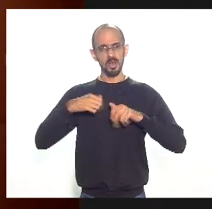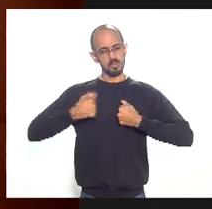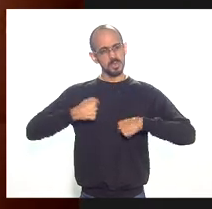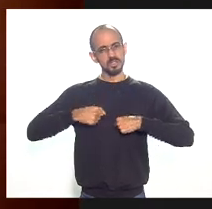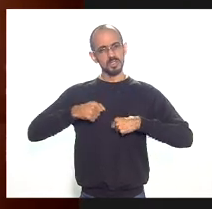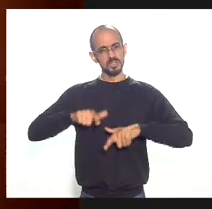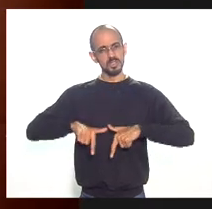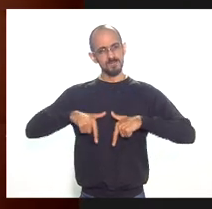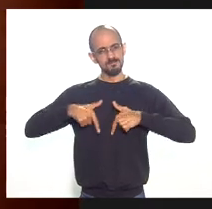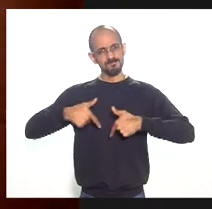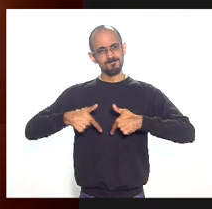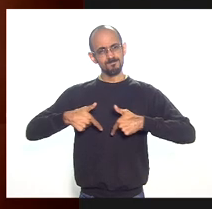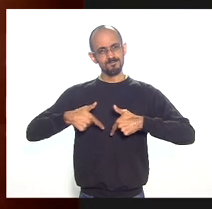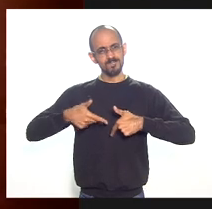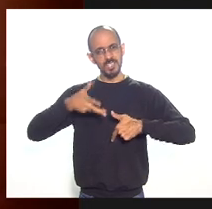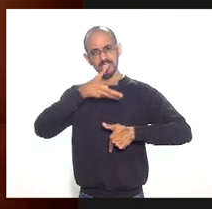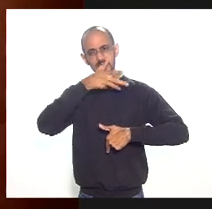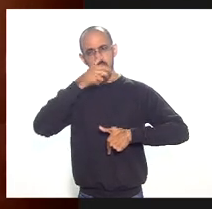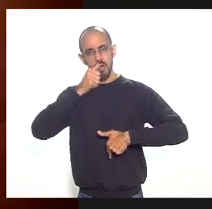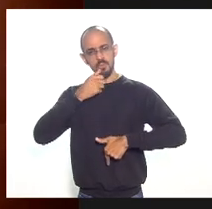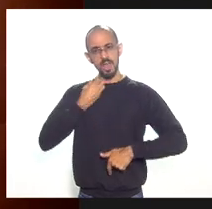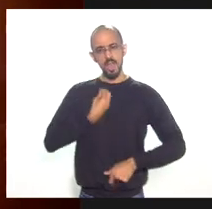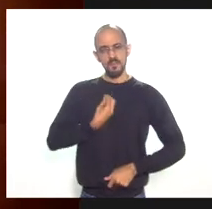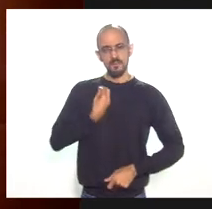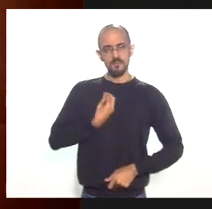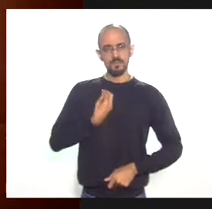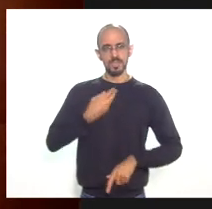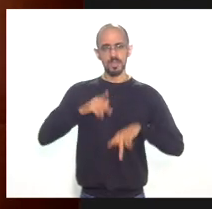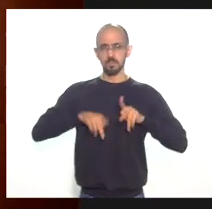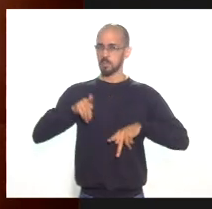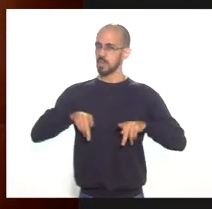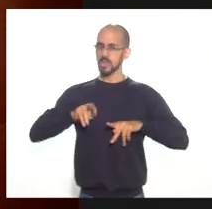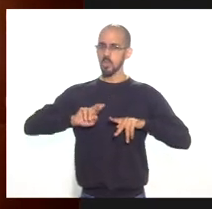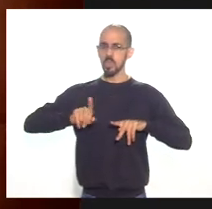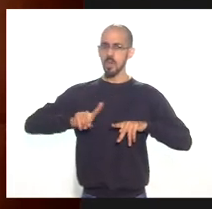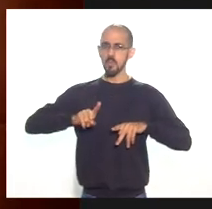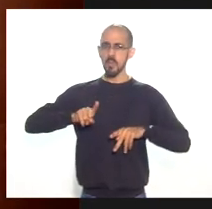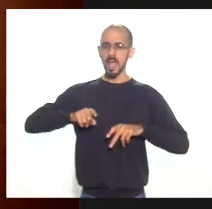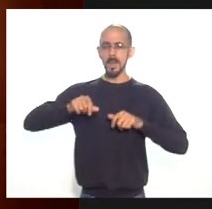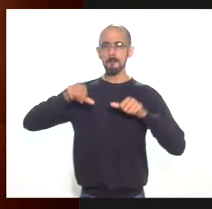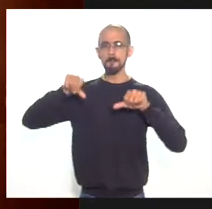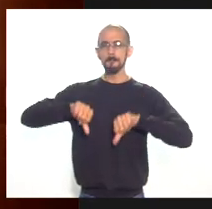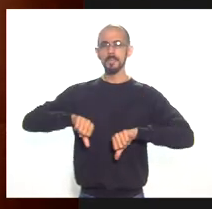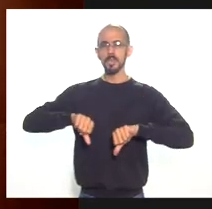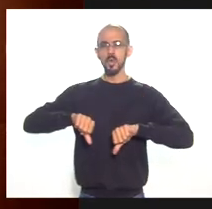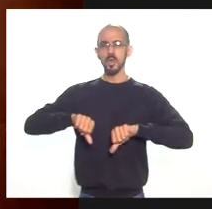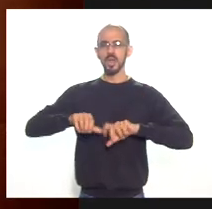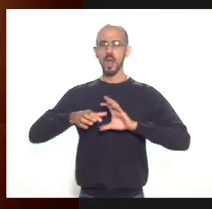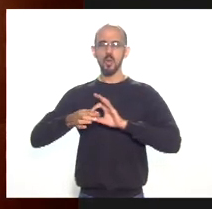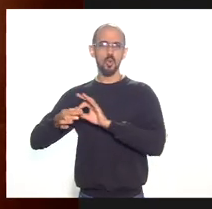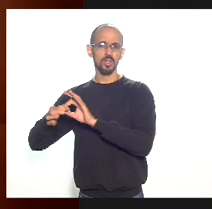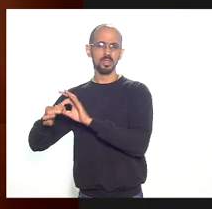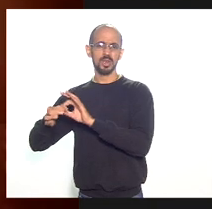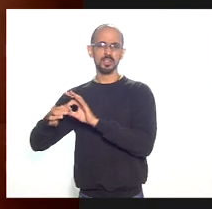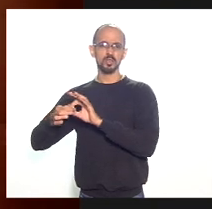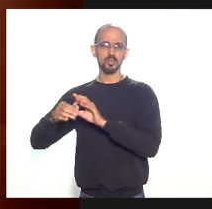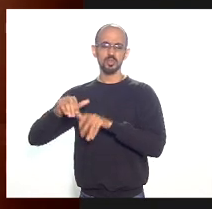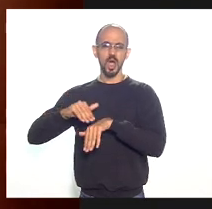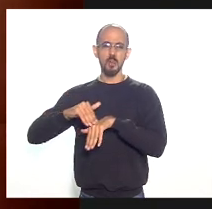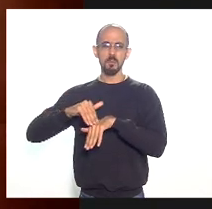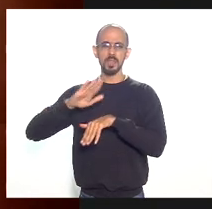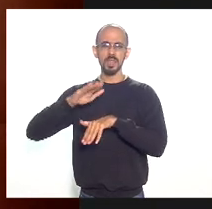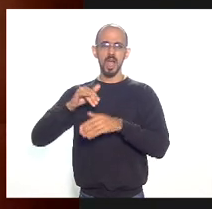guardar a vida da nossa população e não fragilizá-la ainda mais diante de aumento de qualquer